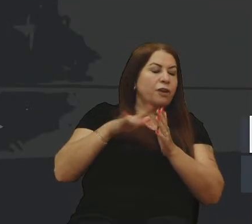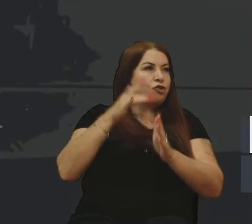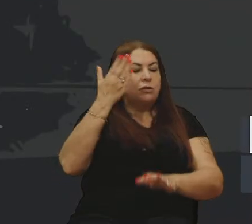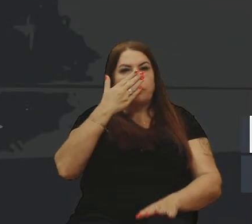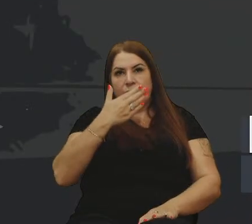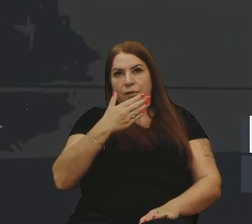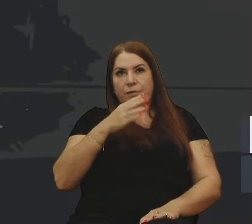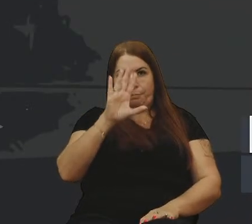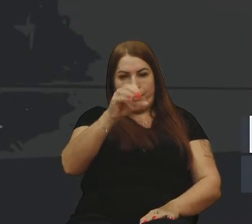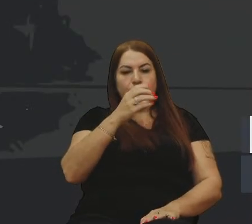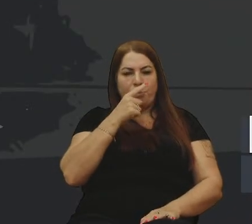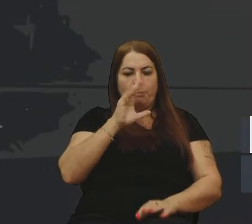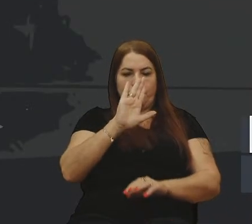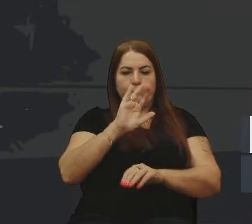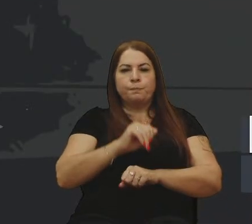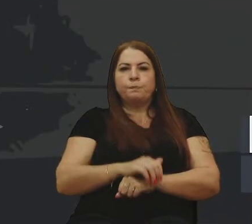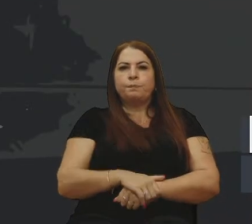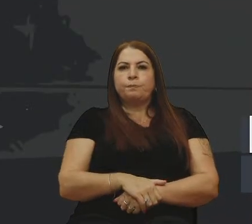uma água.